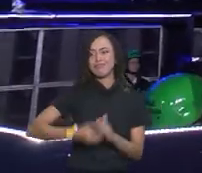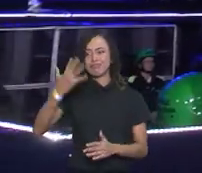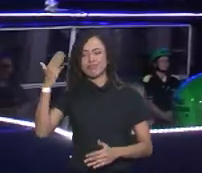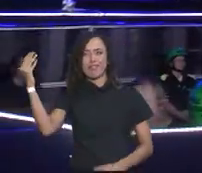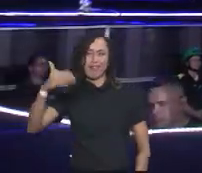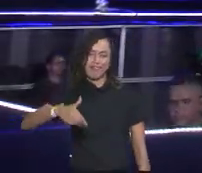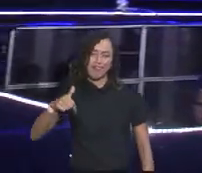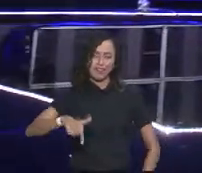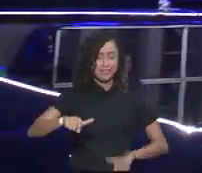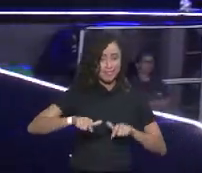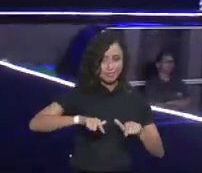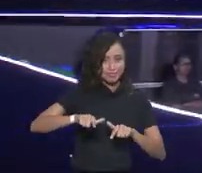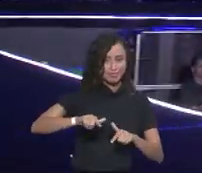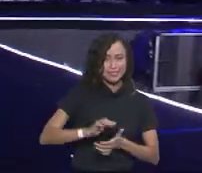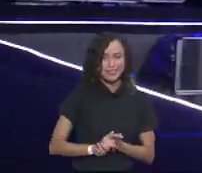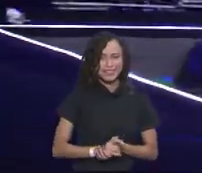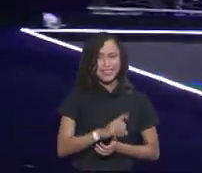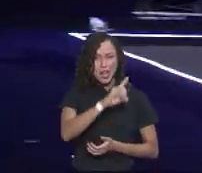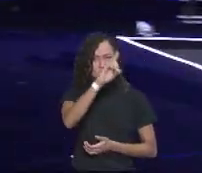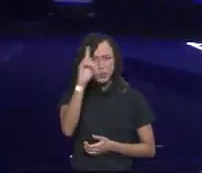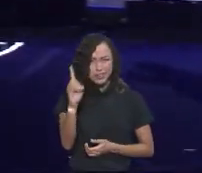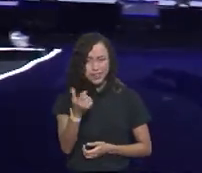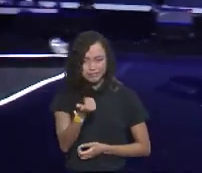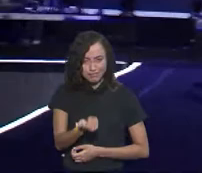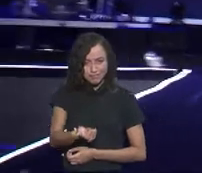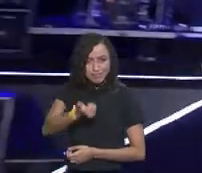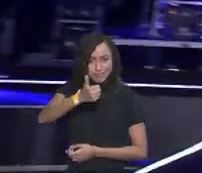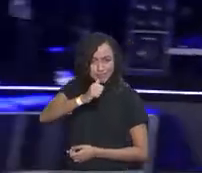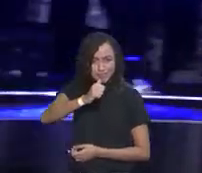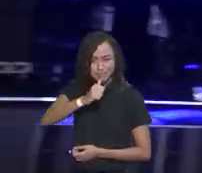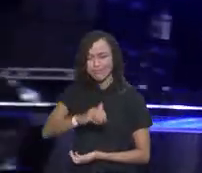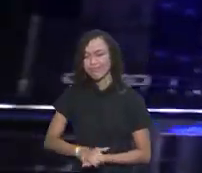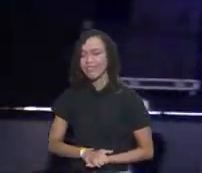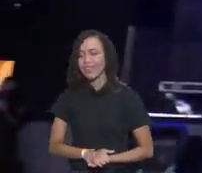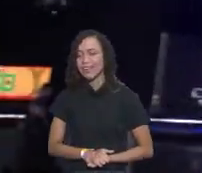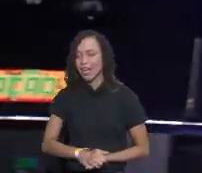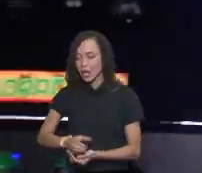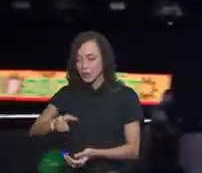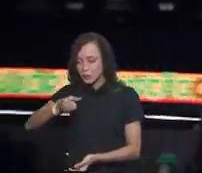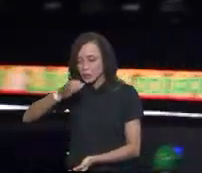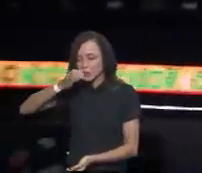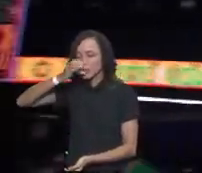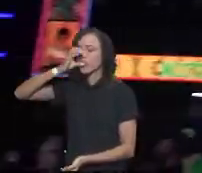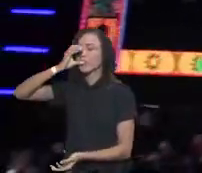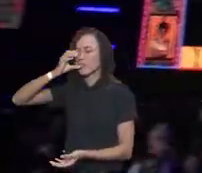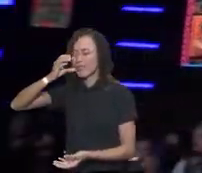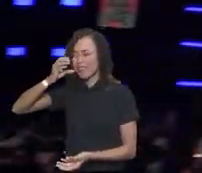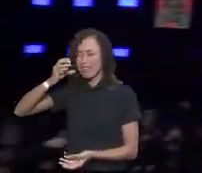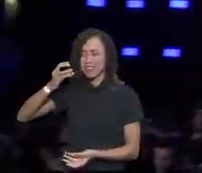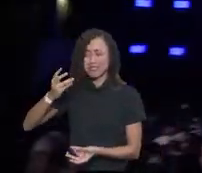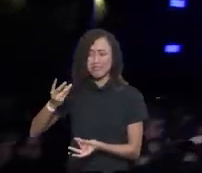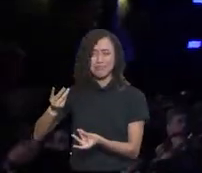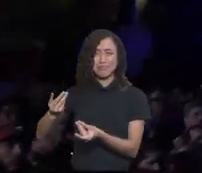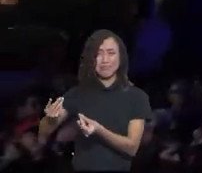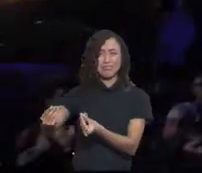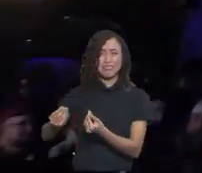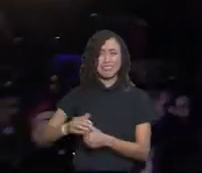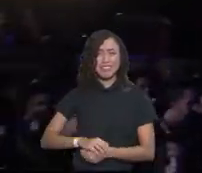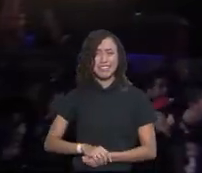eu fui tomar uma dose uma bebida minha gente quando eu coloquei na boca